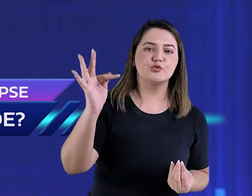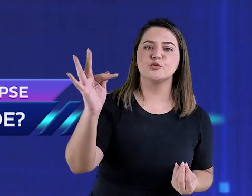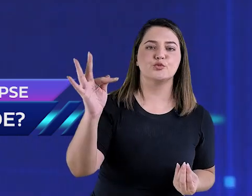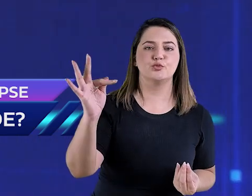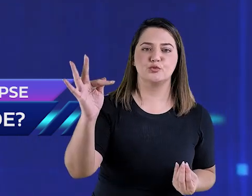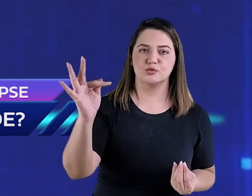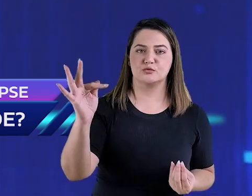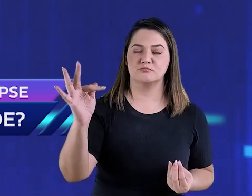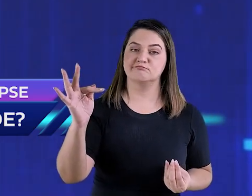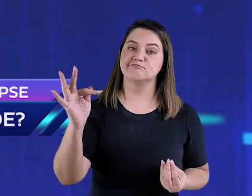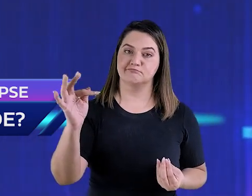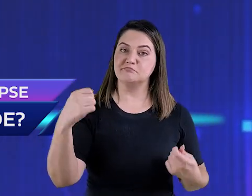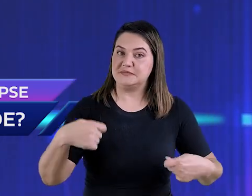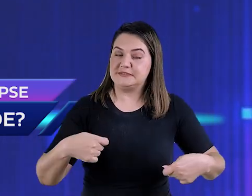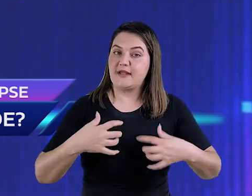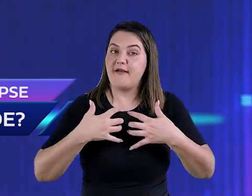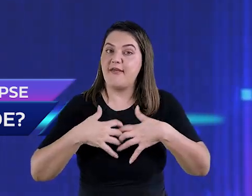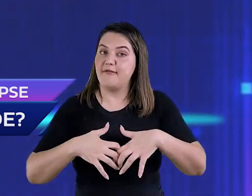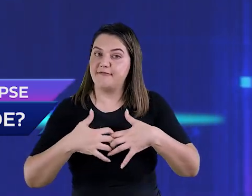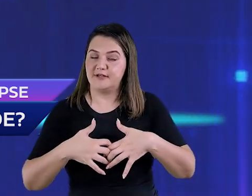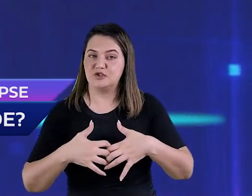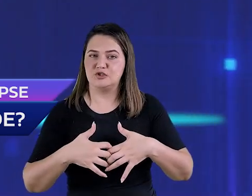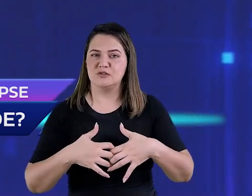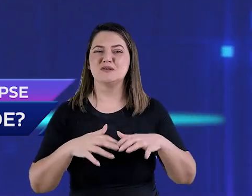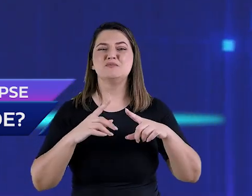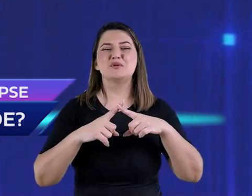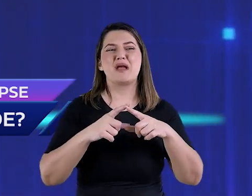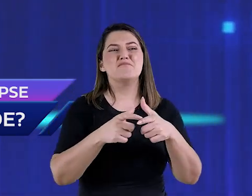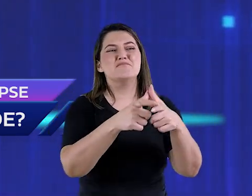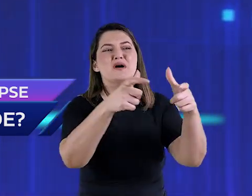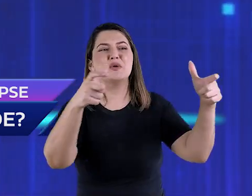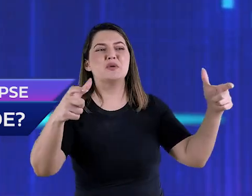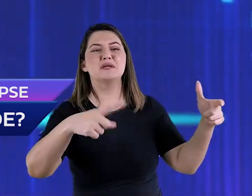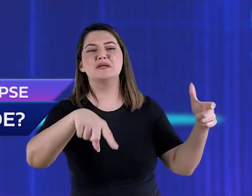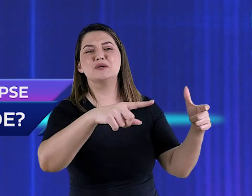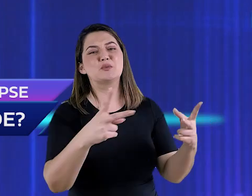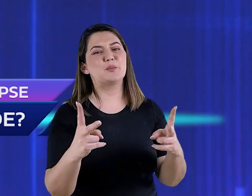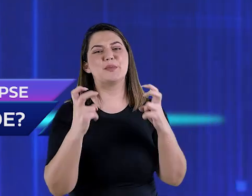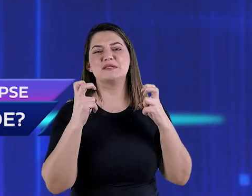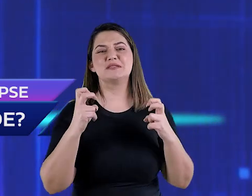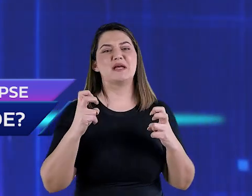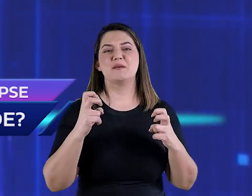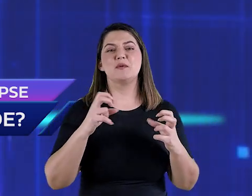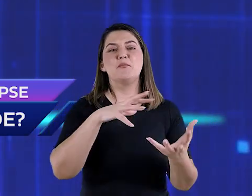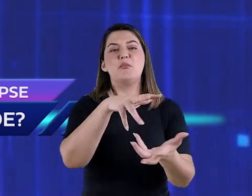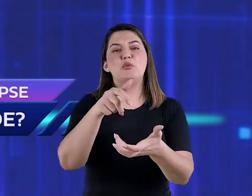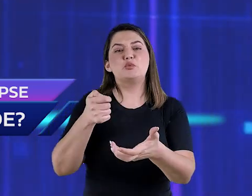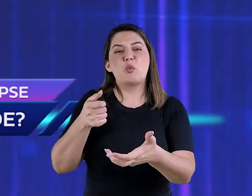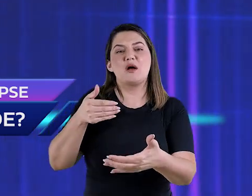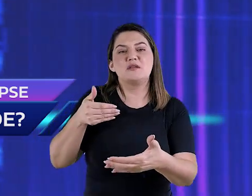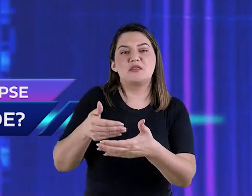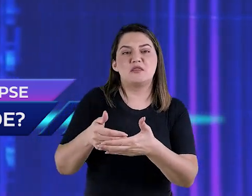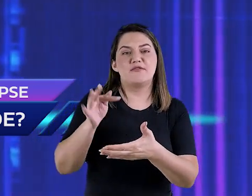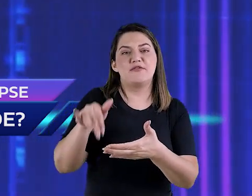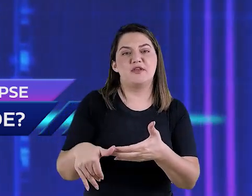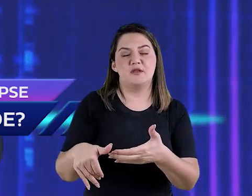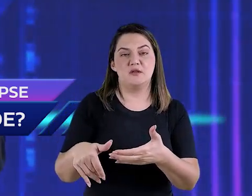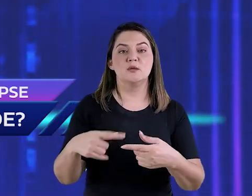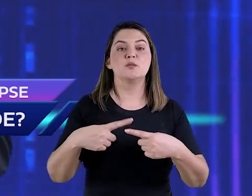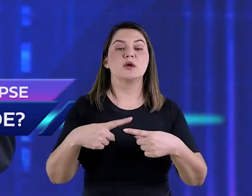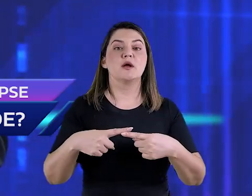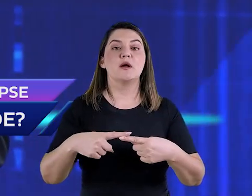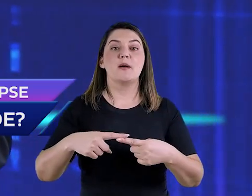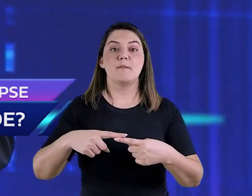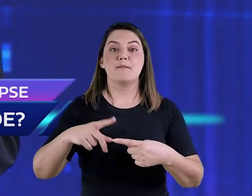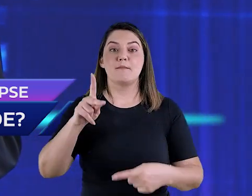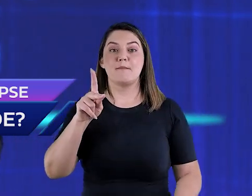de pessoas nem percebam que o nosso mundo está caminhando rapidamente para o fim. Quando as pragas estiverem